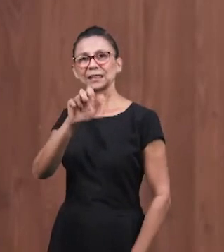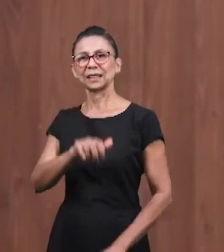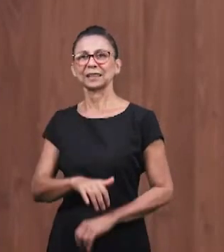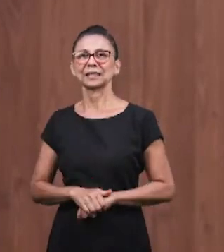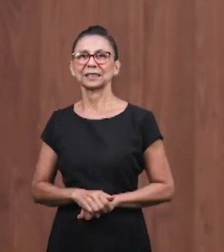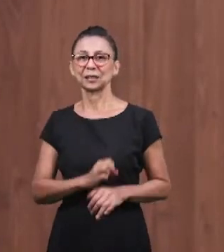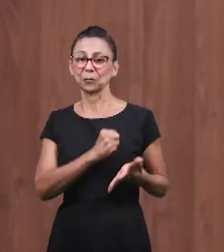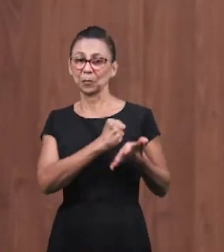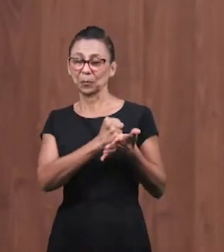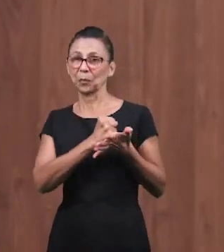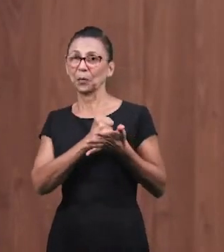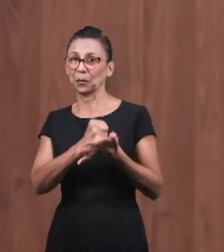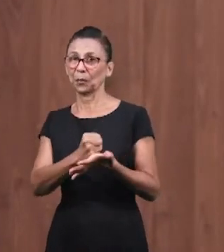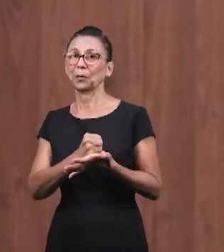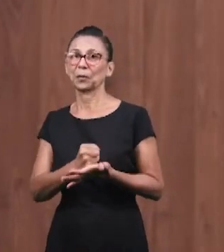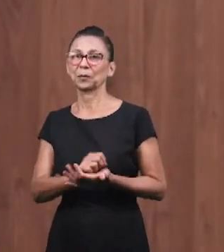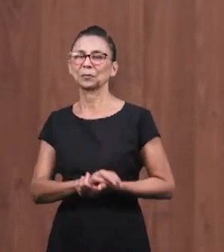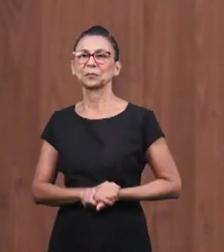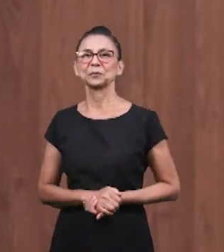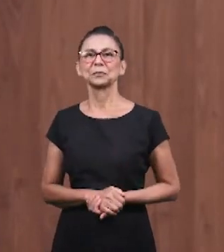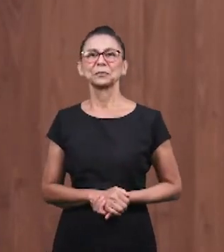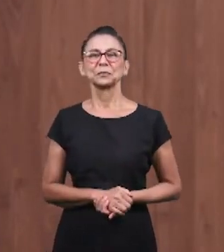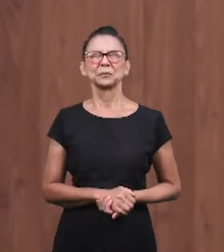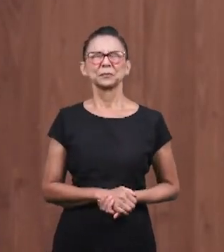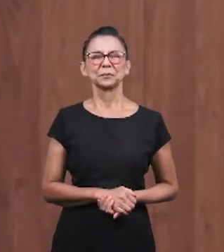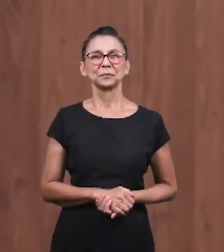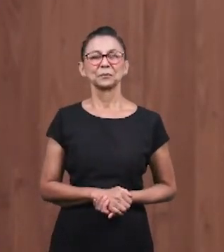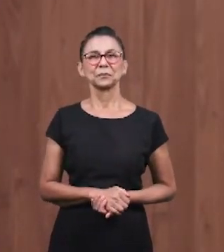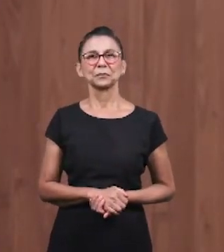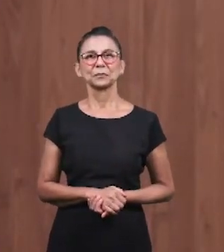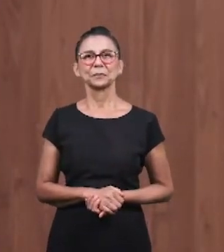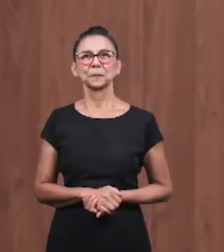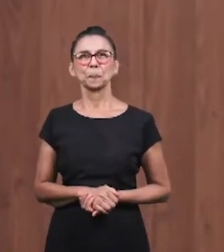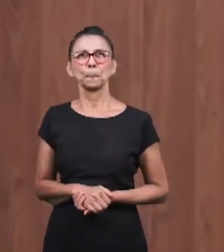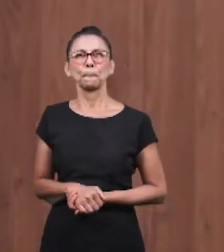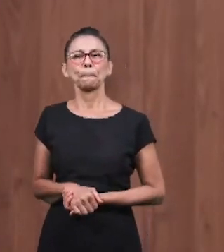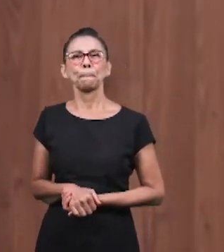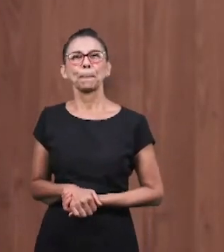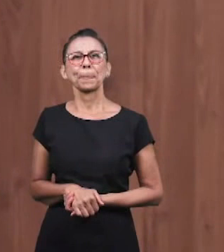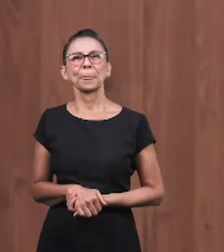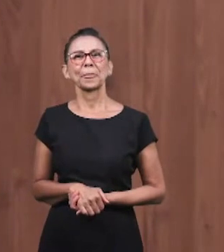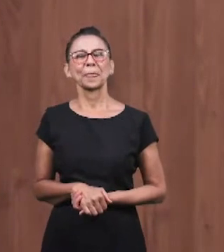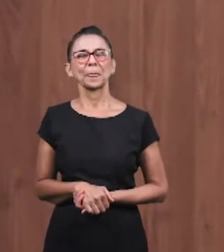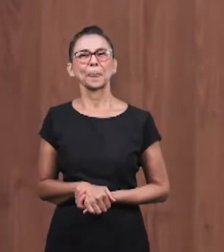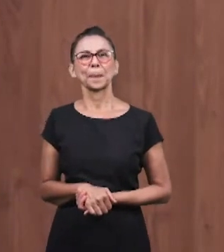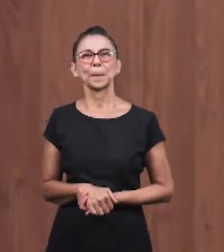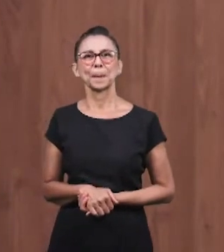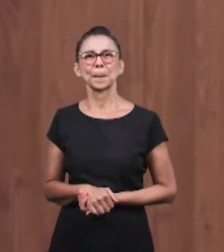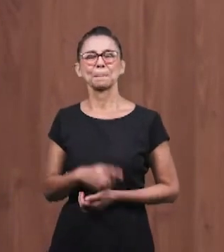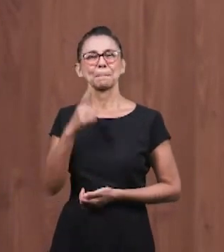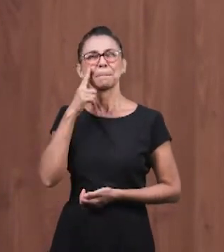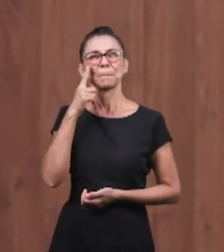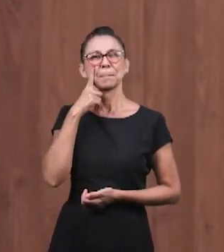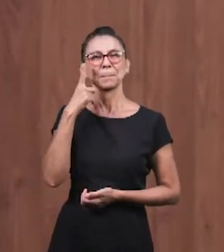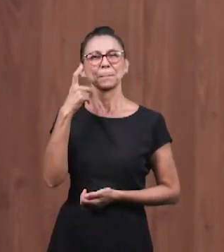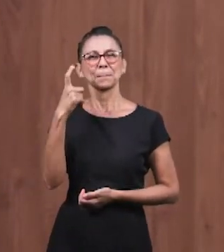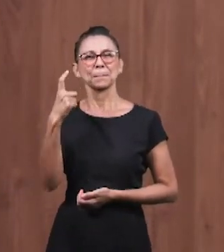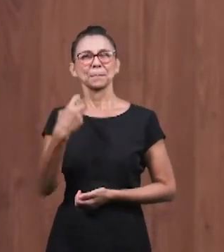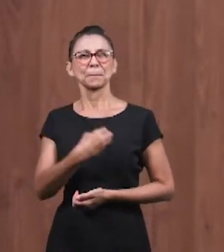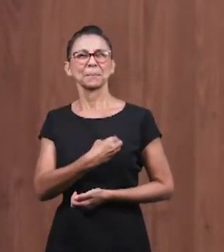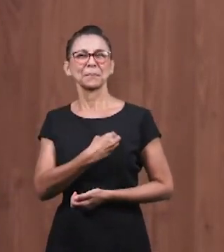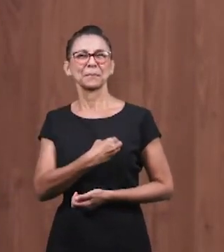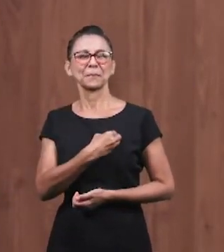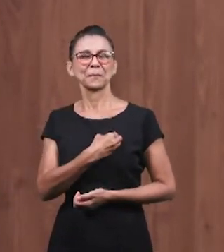foi conduzido por ela, a professora lá se chama Sara, uma das meninas dá essa resposta. E nós teremos uma participação muito